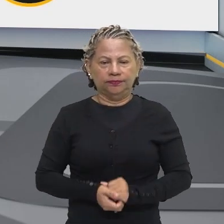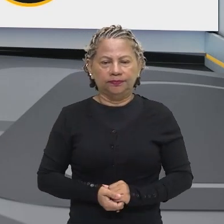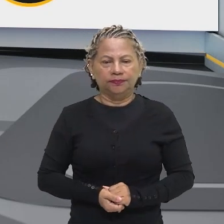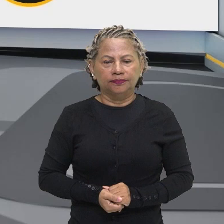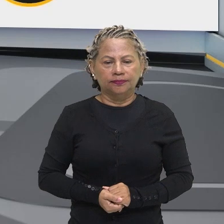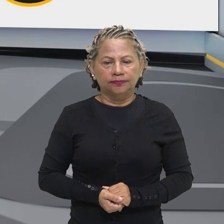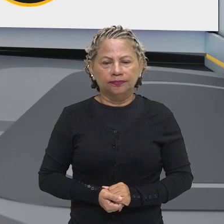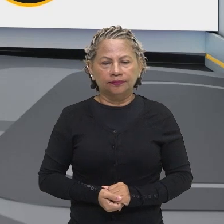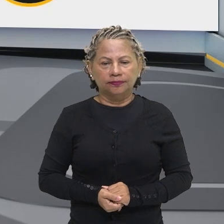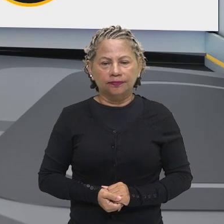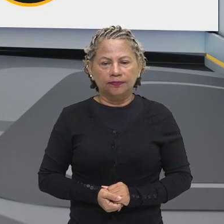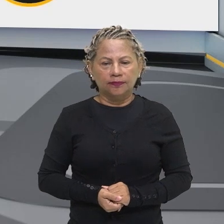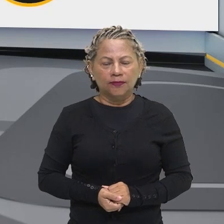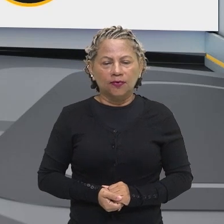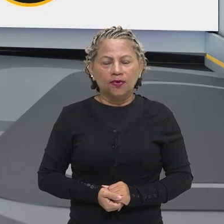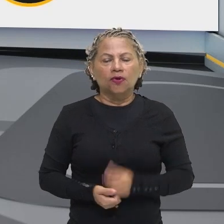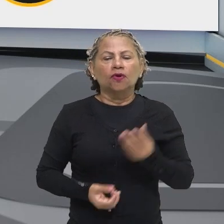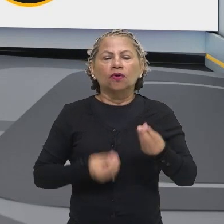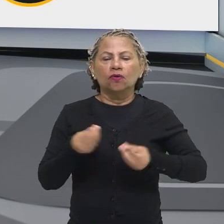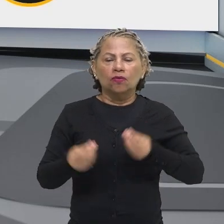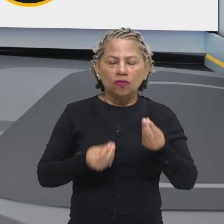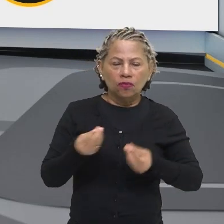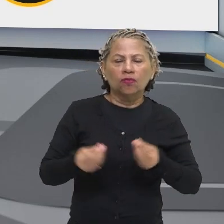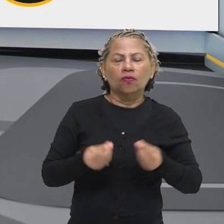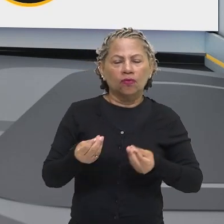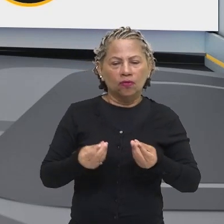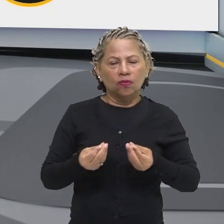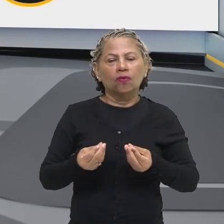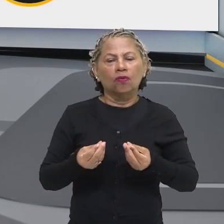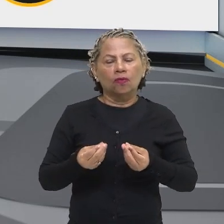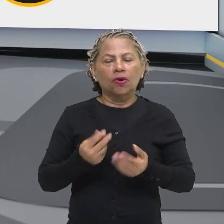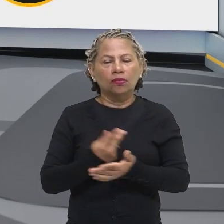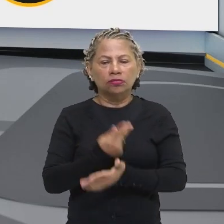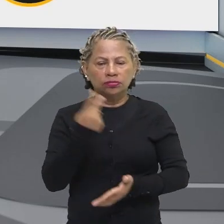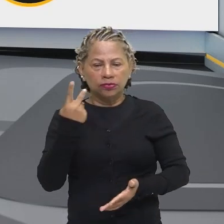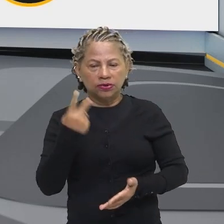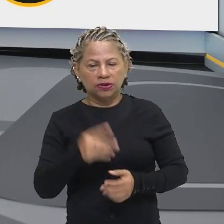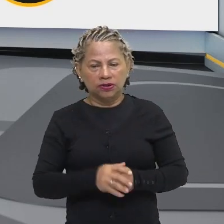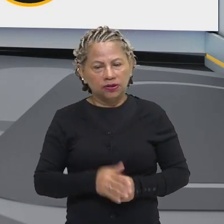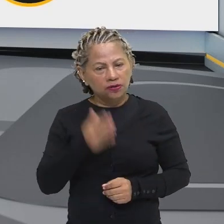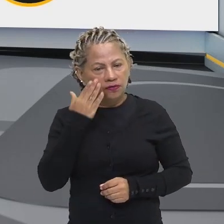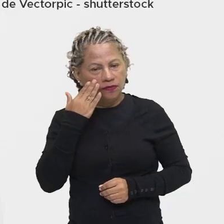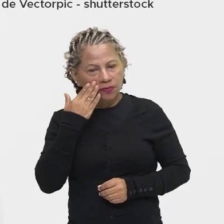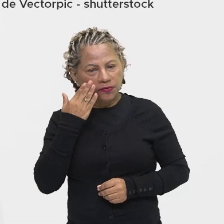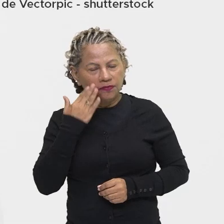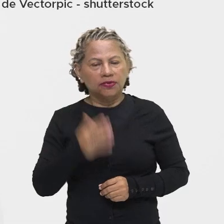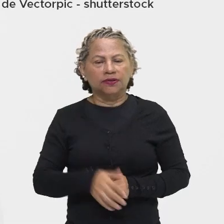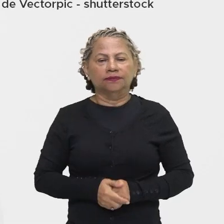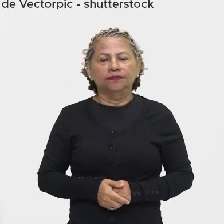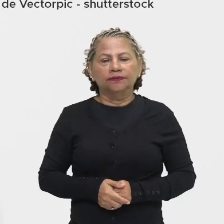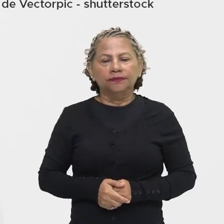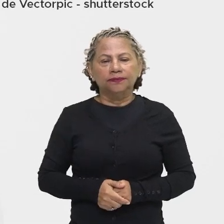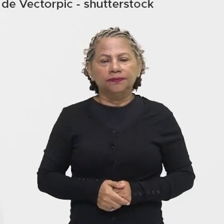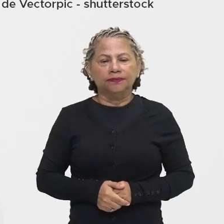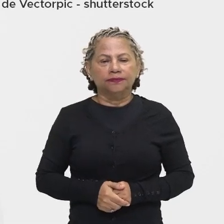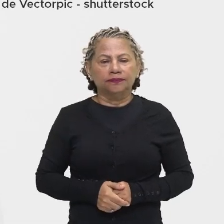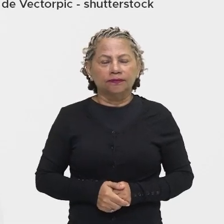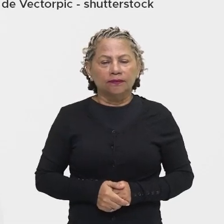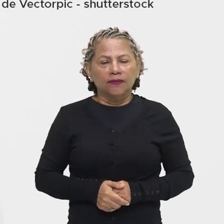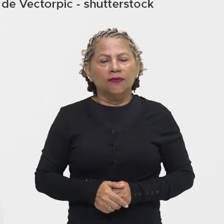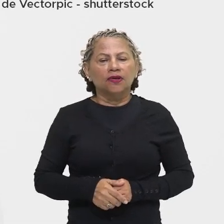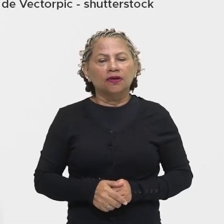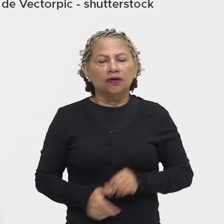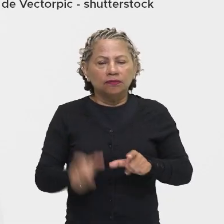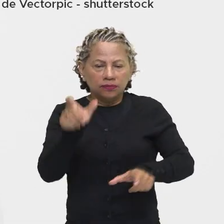Vamos verificar como isso se deu, o histórico do cyberativismo. As pessoas